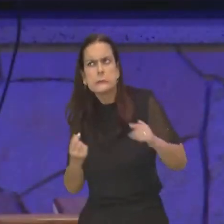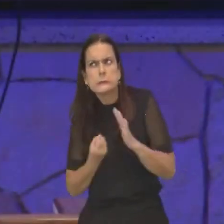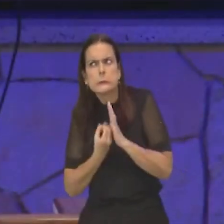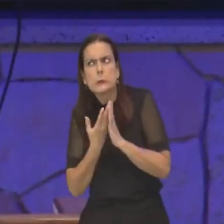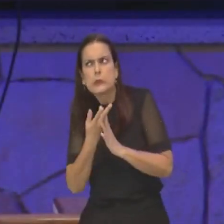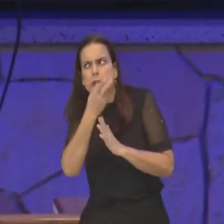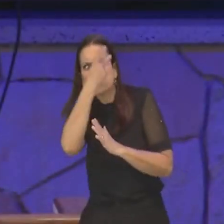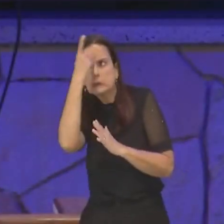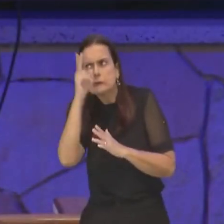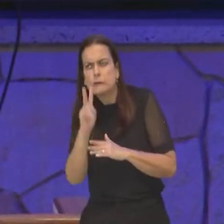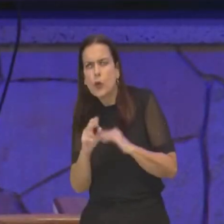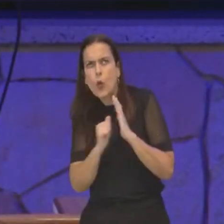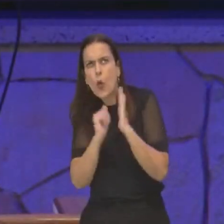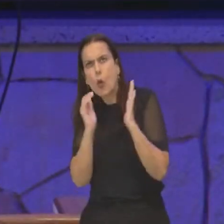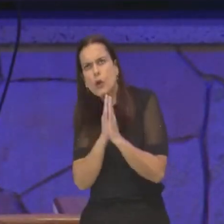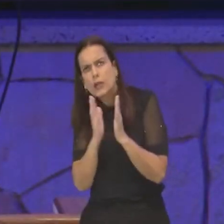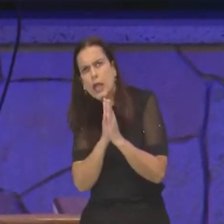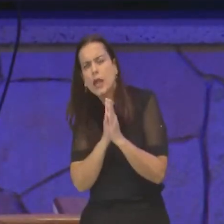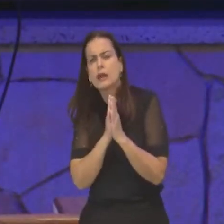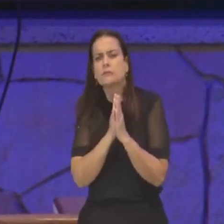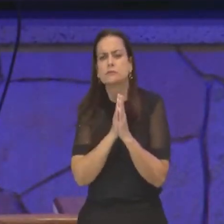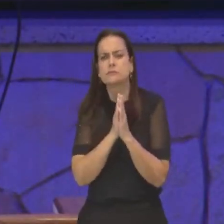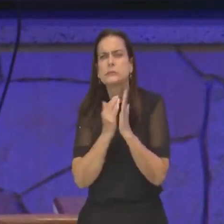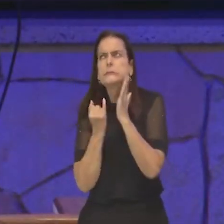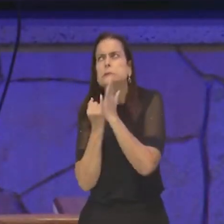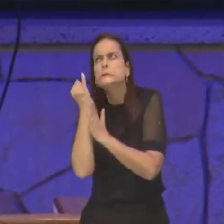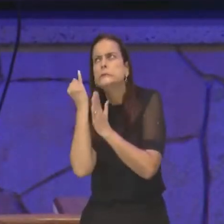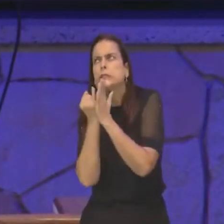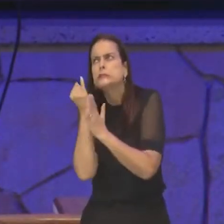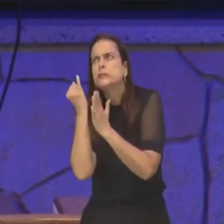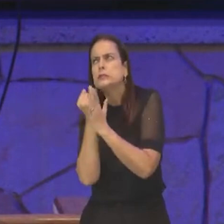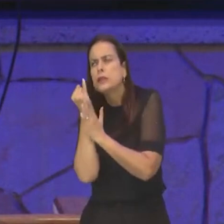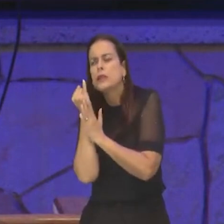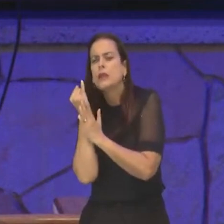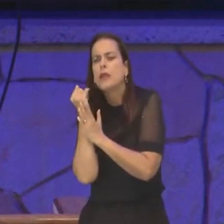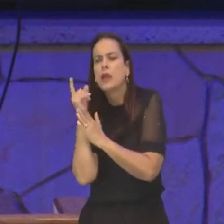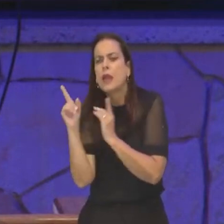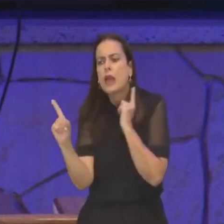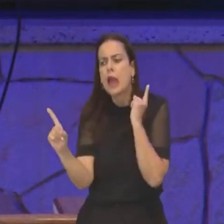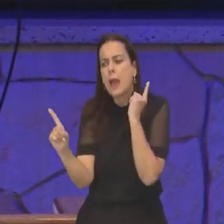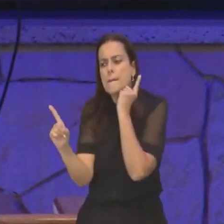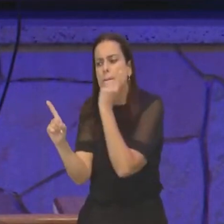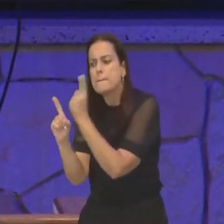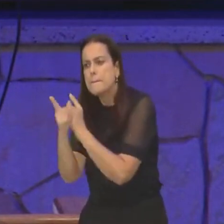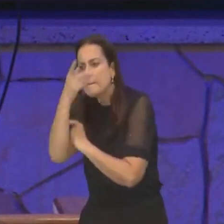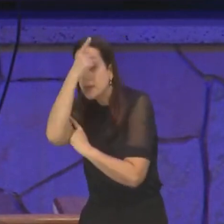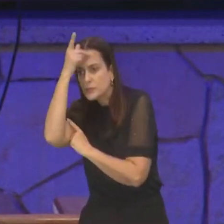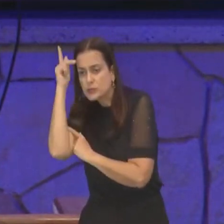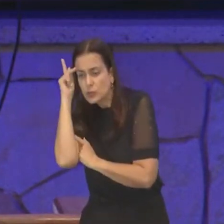repartir, você pode orar, você pode interceder, você pode se aproximar de pessoas.